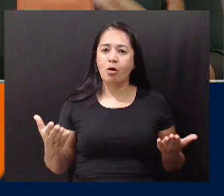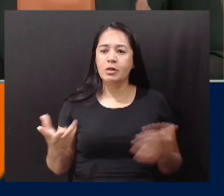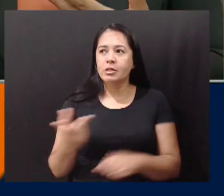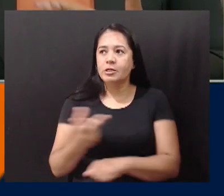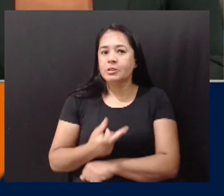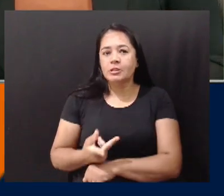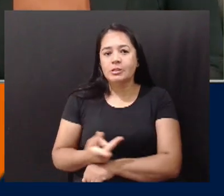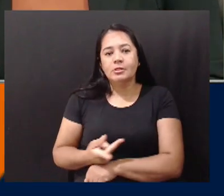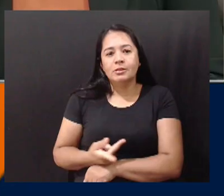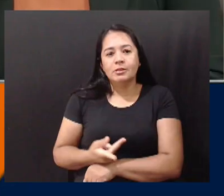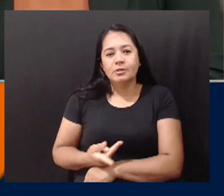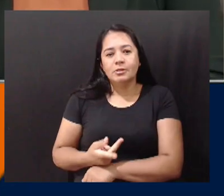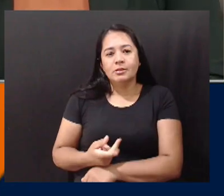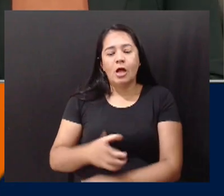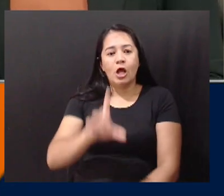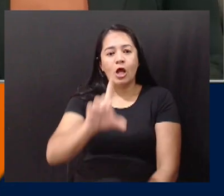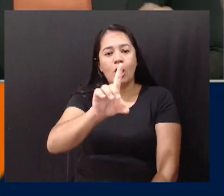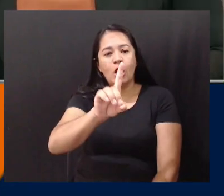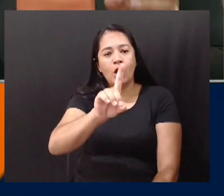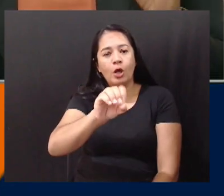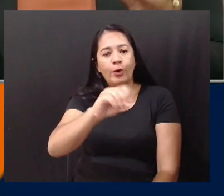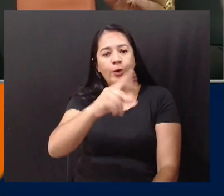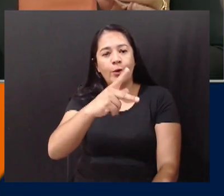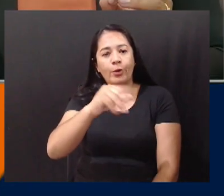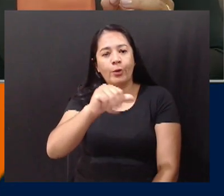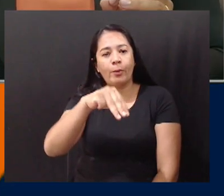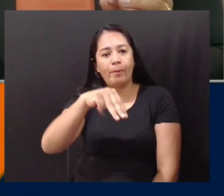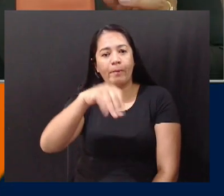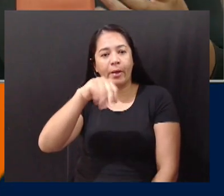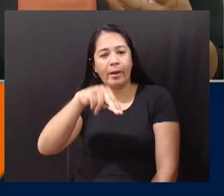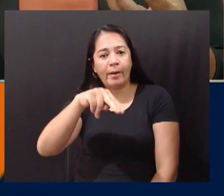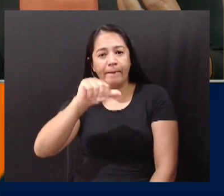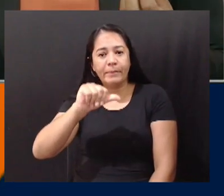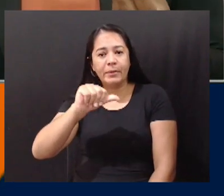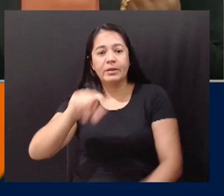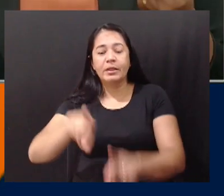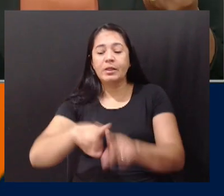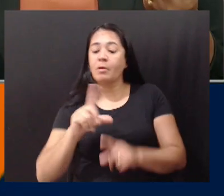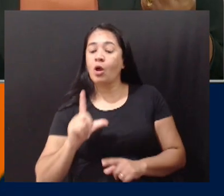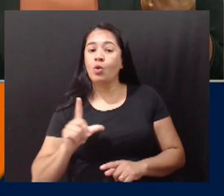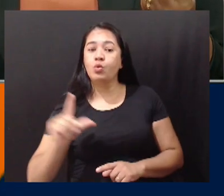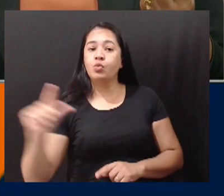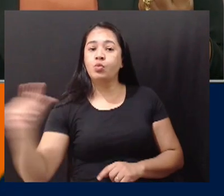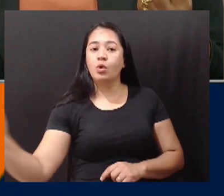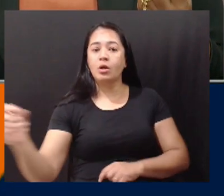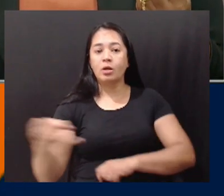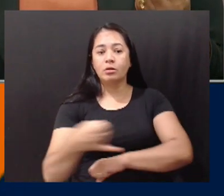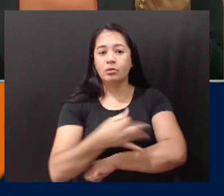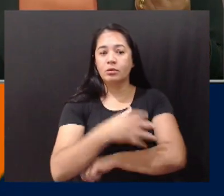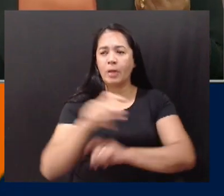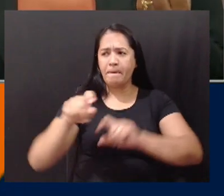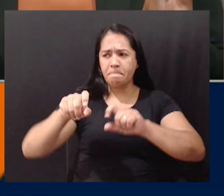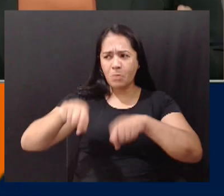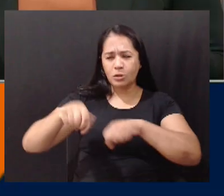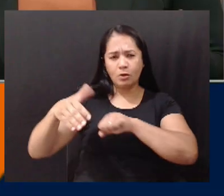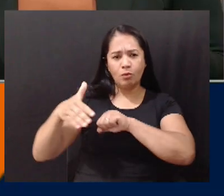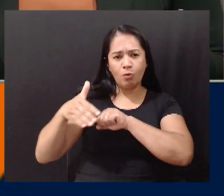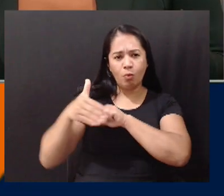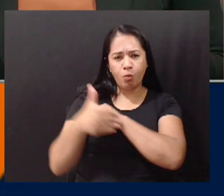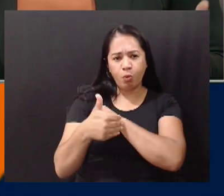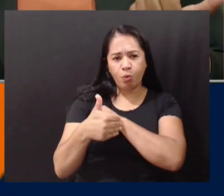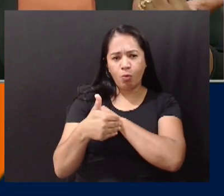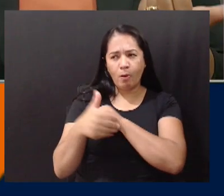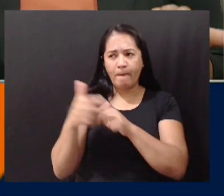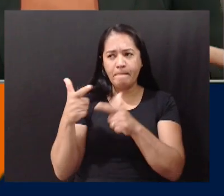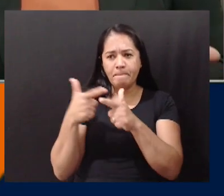muito bem pontuou a doutora Beatriz, e a fuga emocional, elas podem estar escondendo problemas